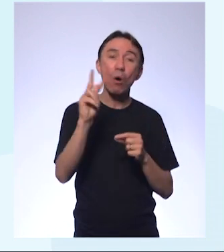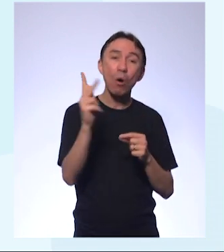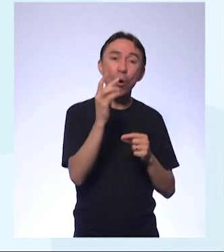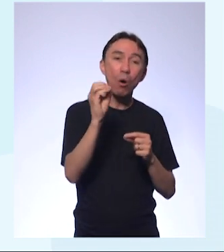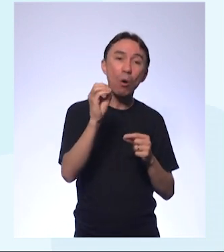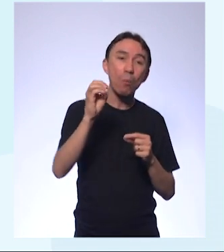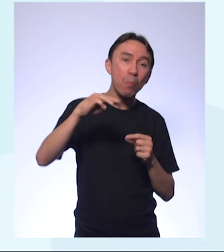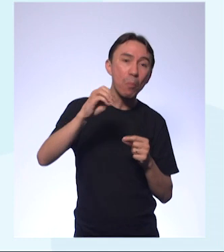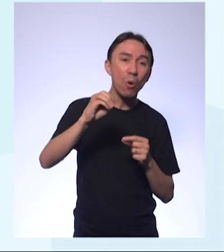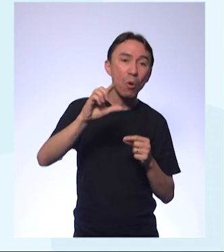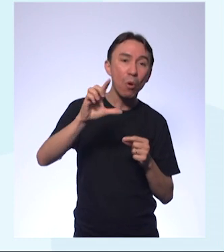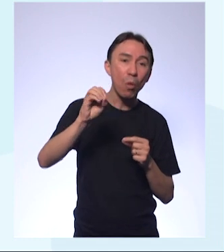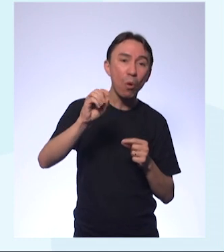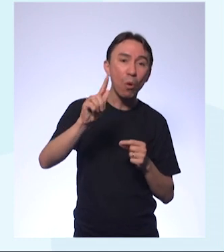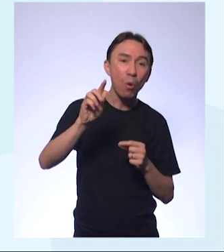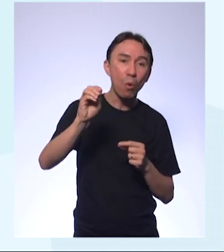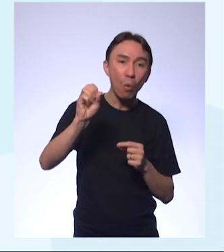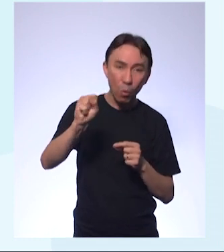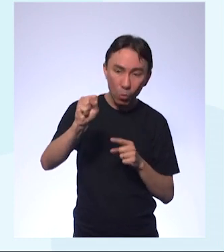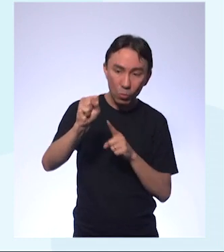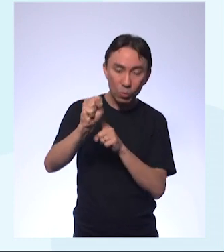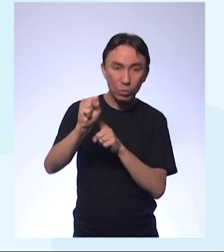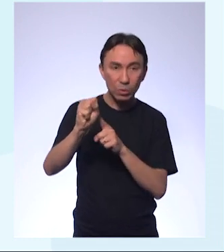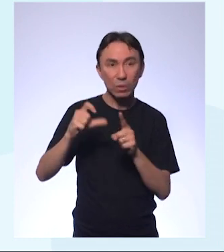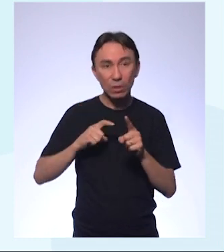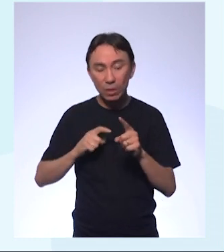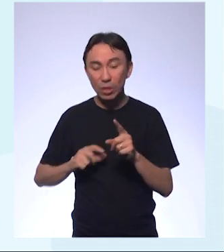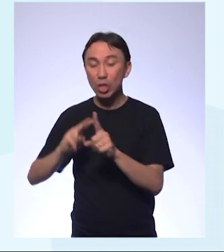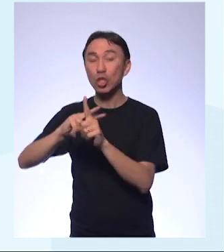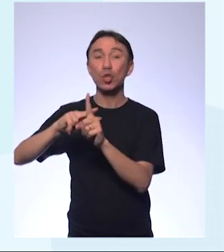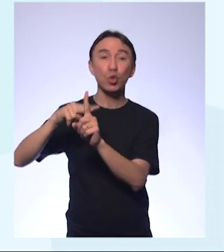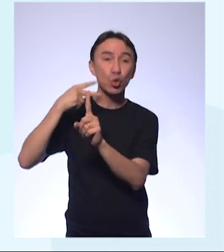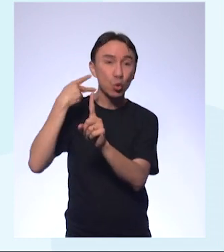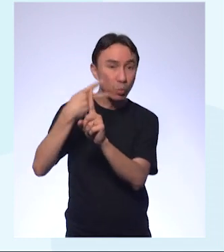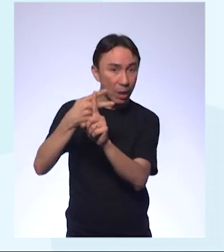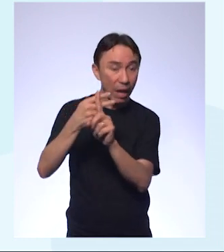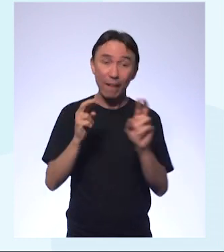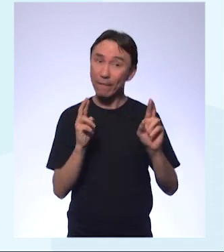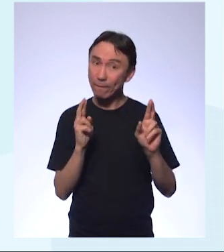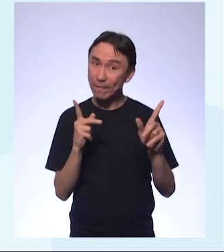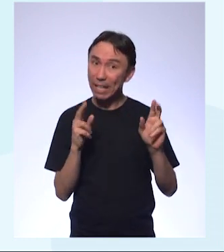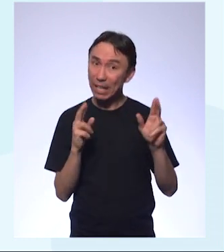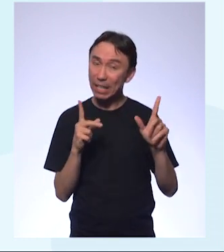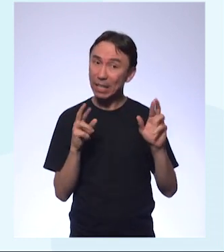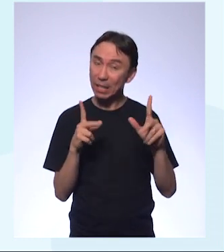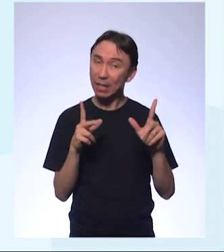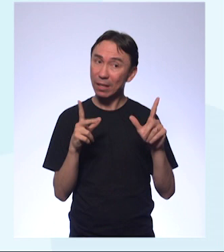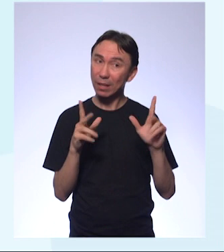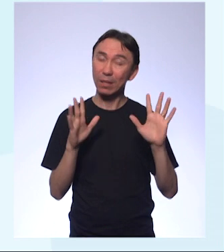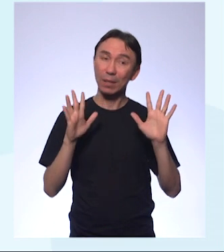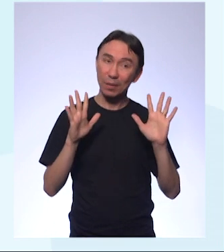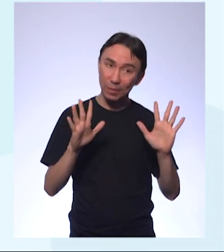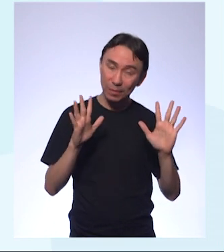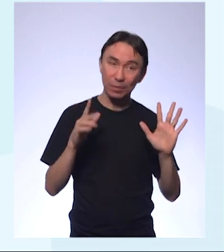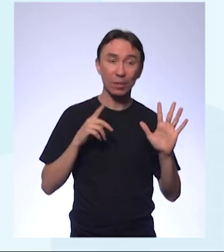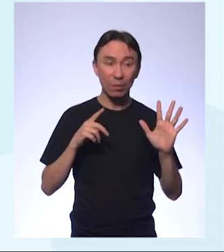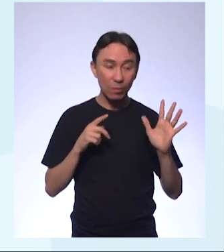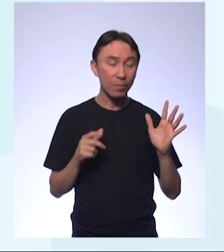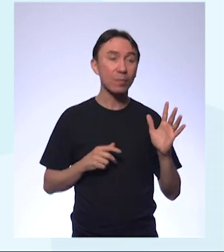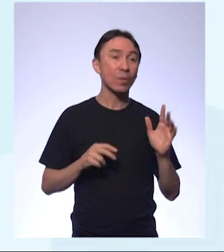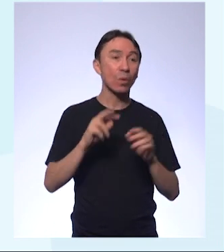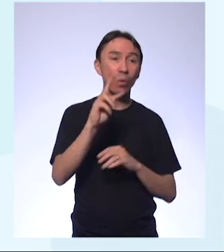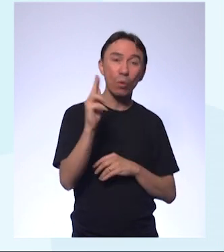aí a gente precisa perceber isso daí. Então, aqui, quando a gente fala em cromossomos homólogos, eu estou comparando ali 2